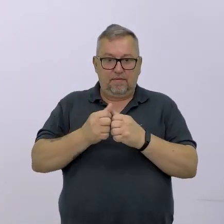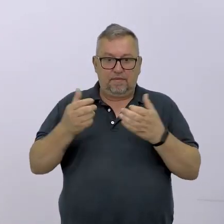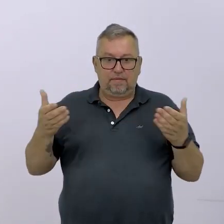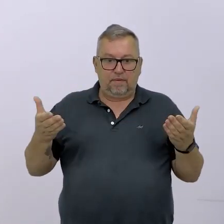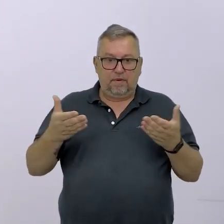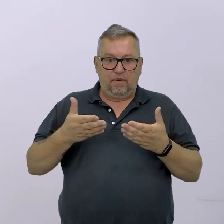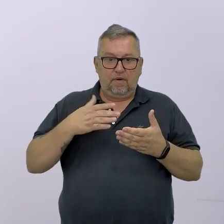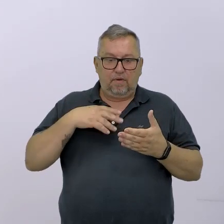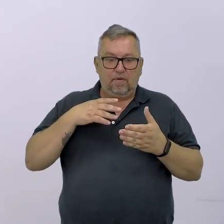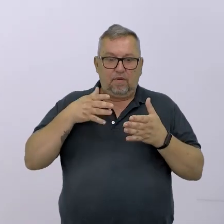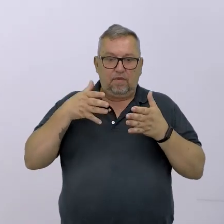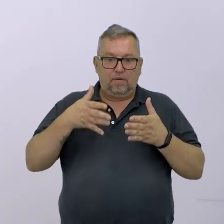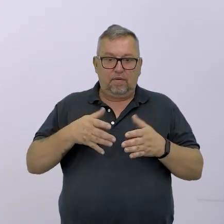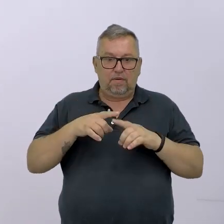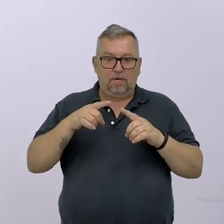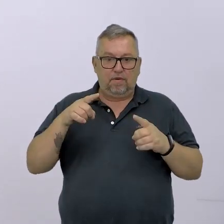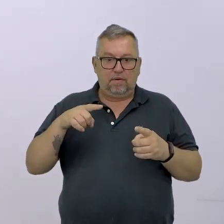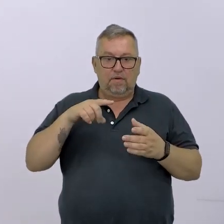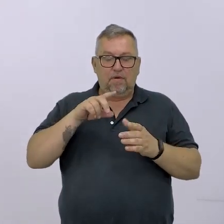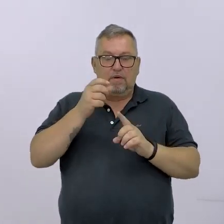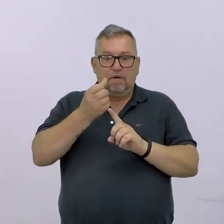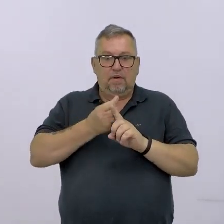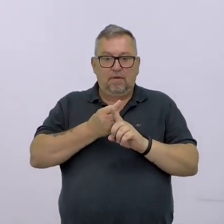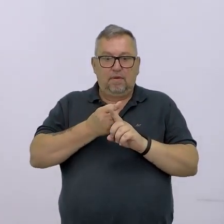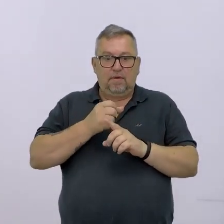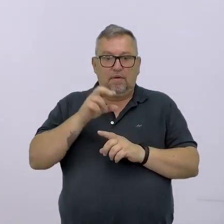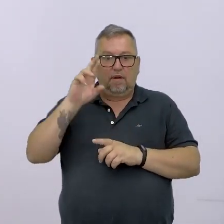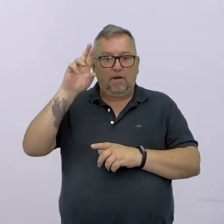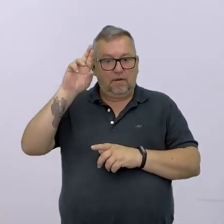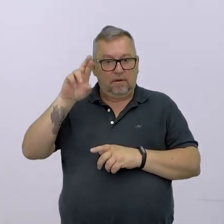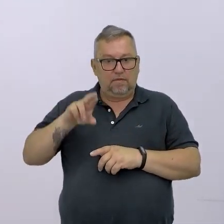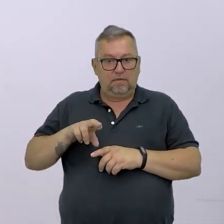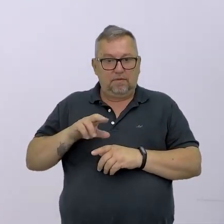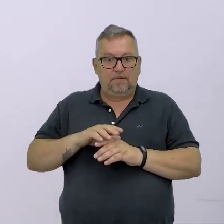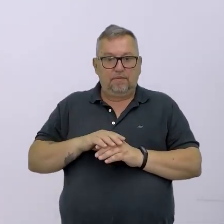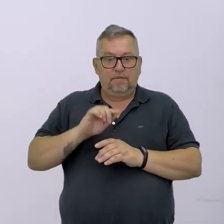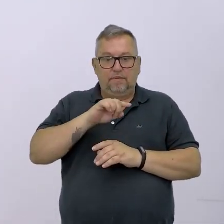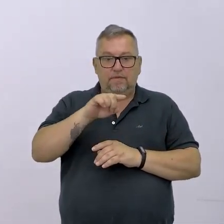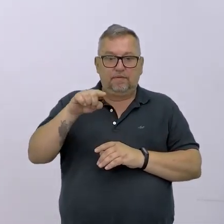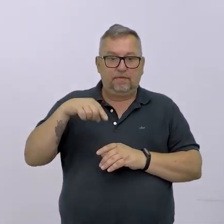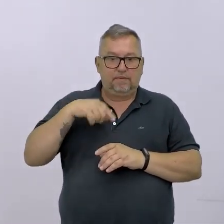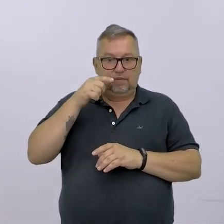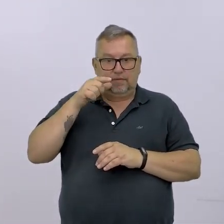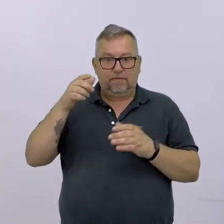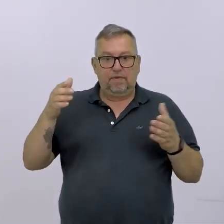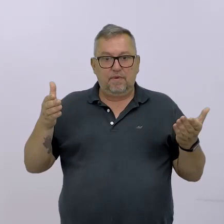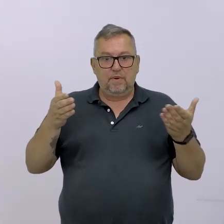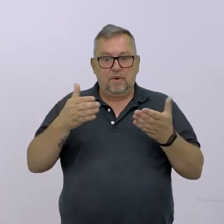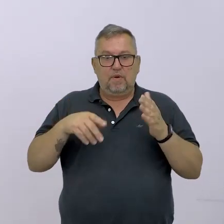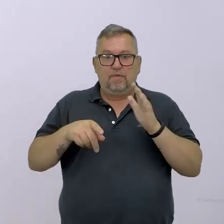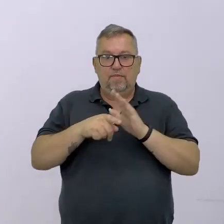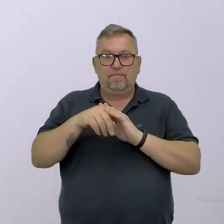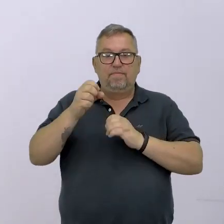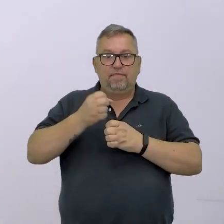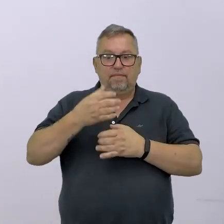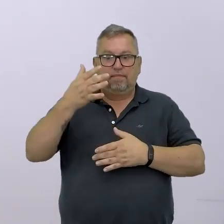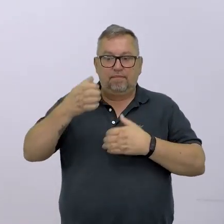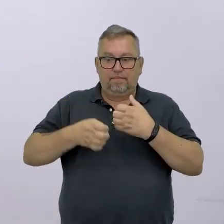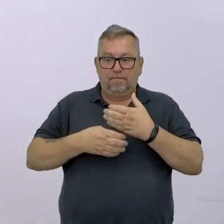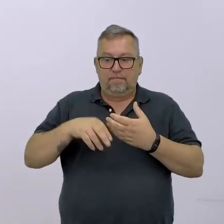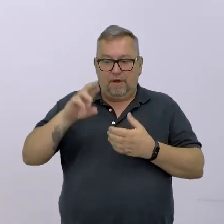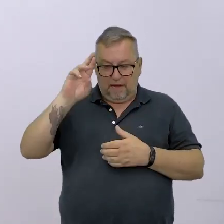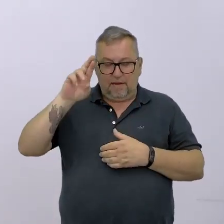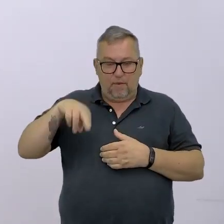nós já abordamos nesse semestre é a razão, a questão da razão, que vocês vão ver aí no slide, que